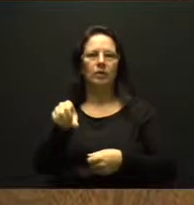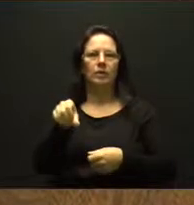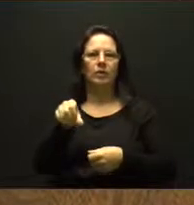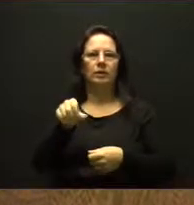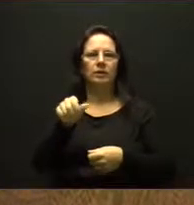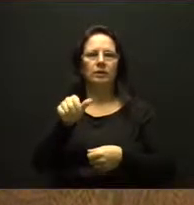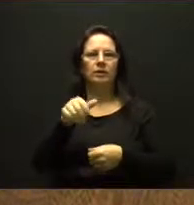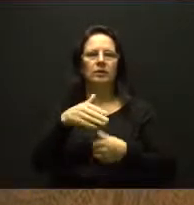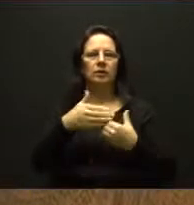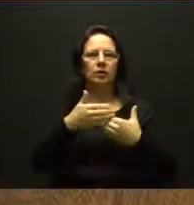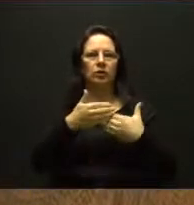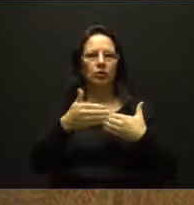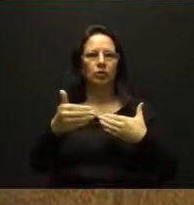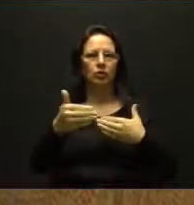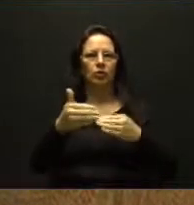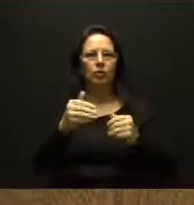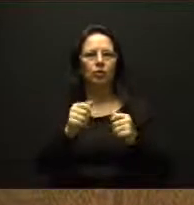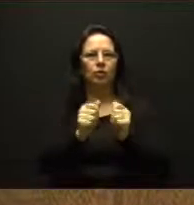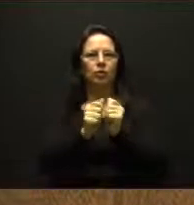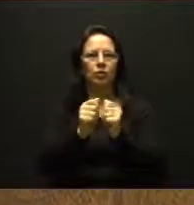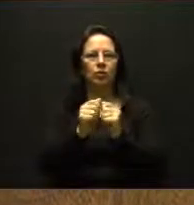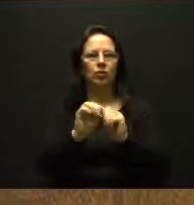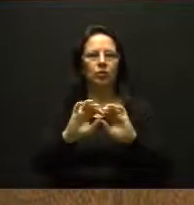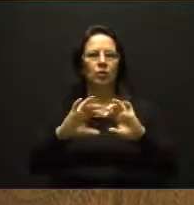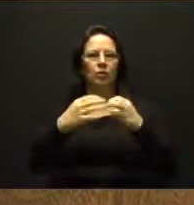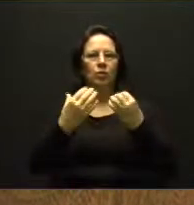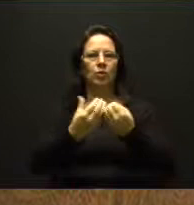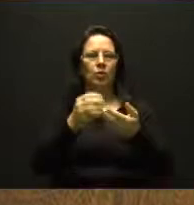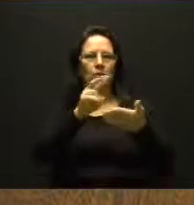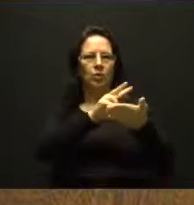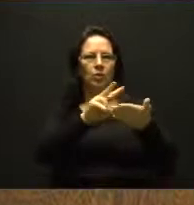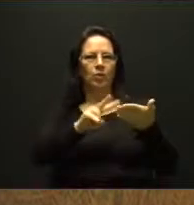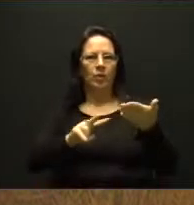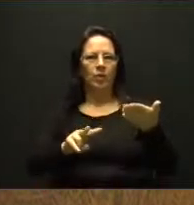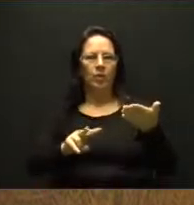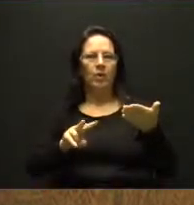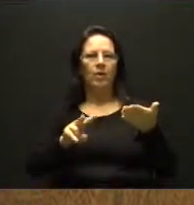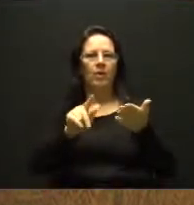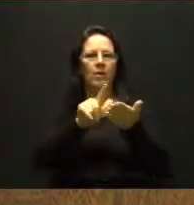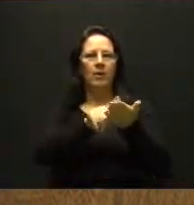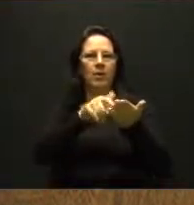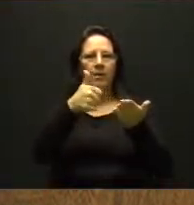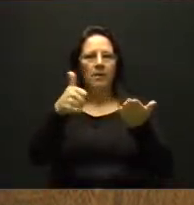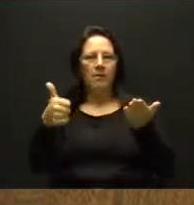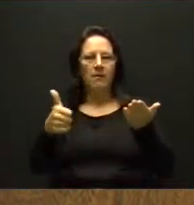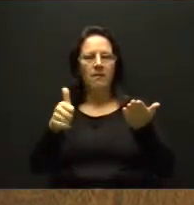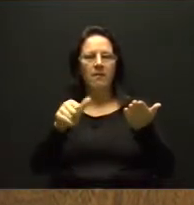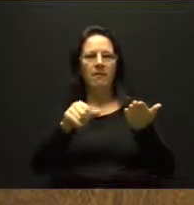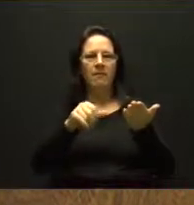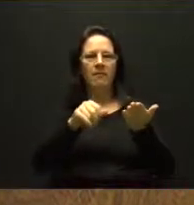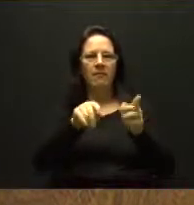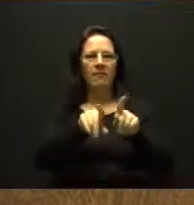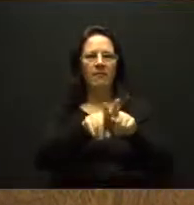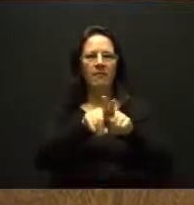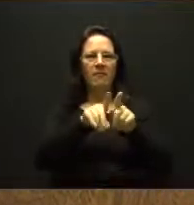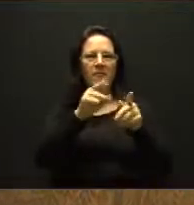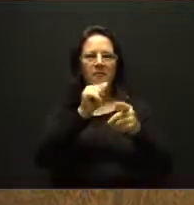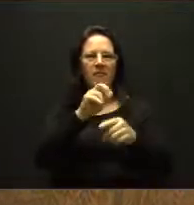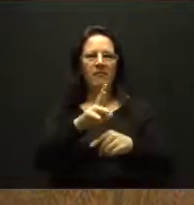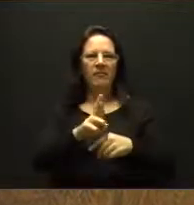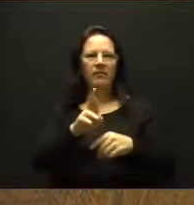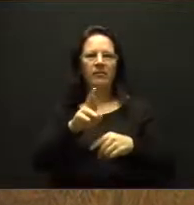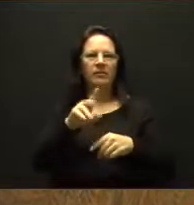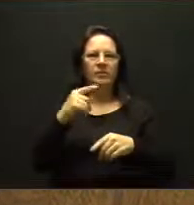passa a usar a aparecer em conjunto sobre a matéria as folhas 11 contra o parecer da douta